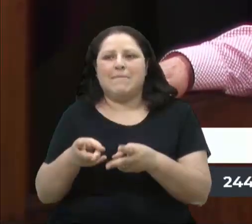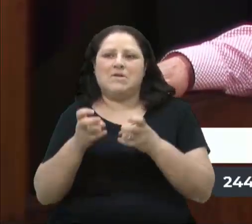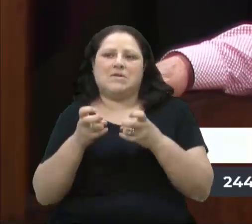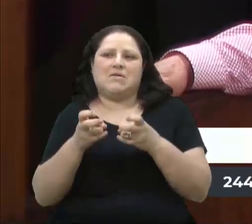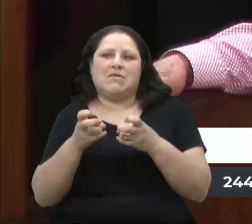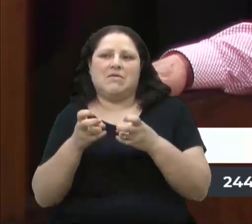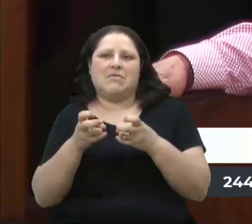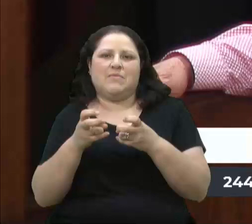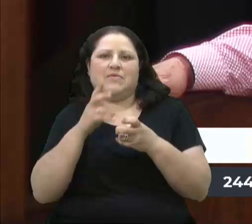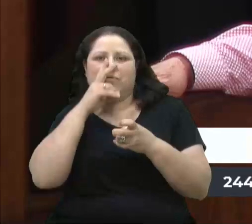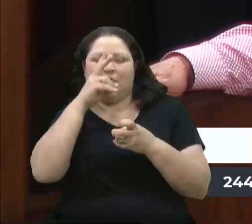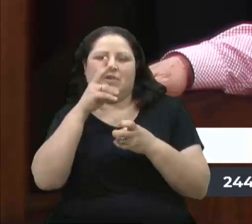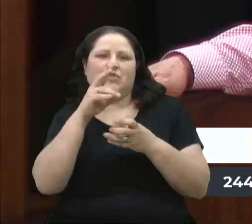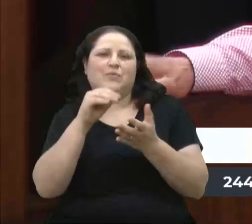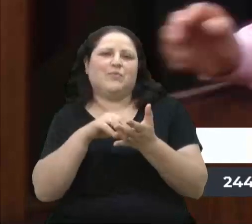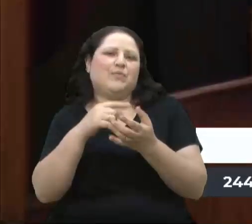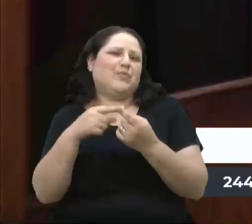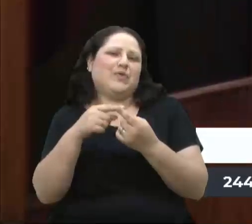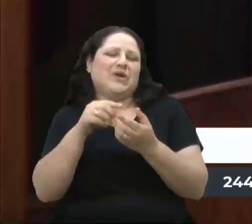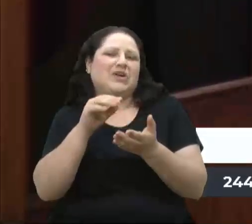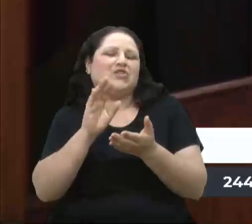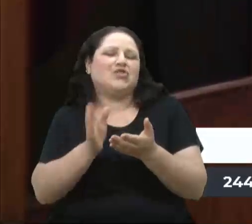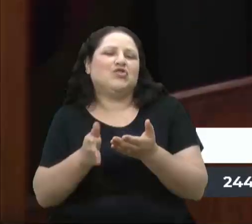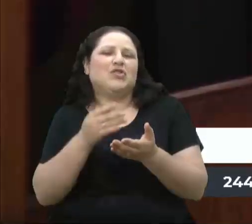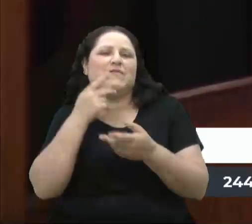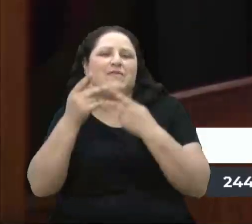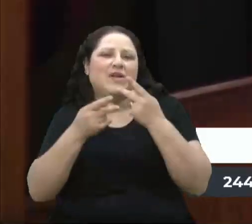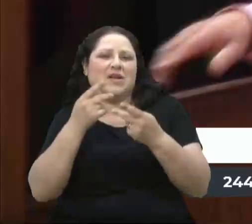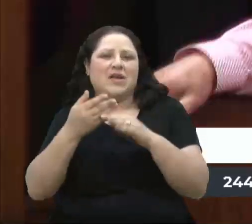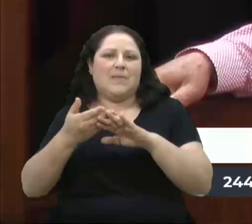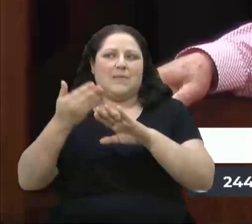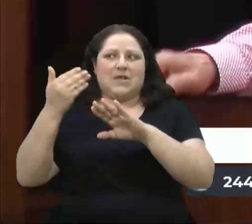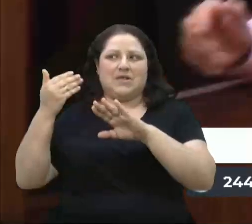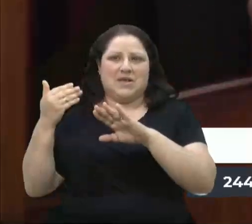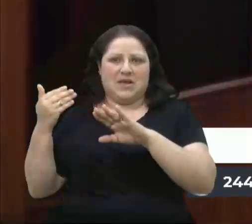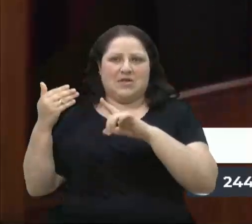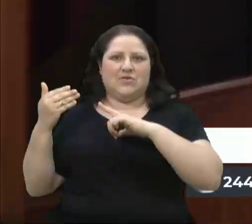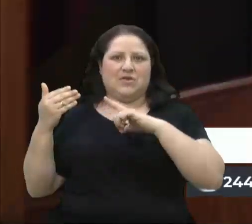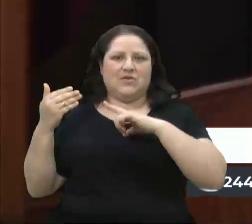vereador Rafael, porque, eu já falei, tivemos ali atrás